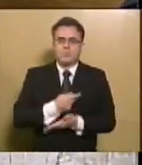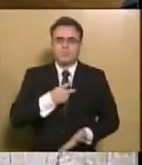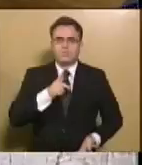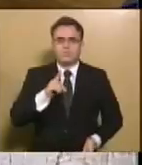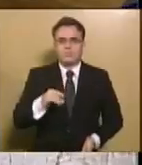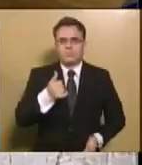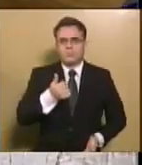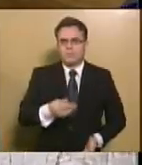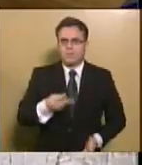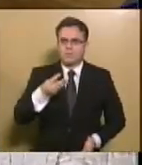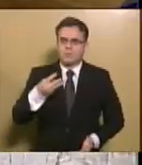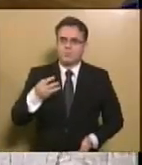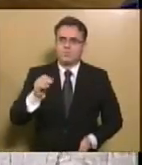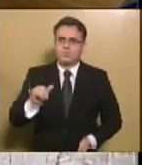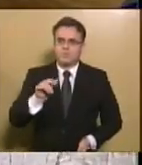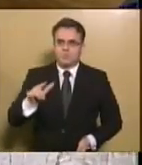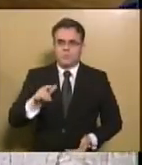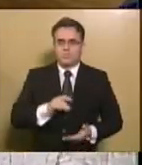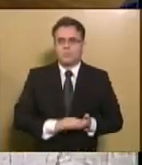dia 3 de julho.